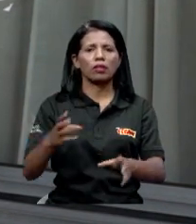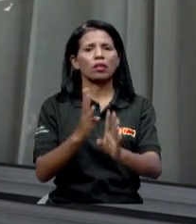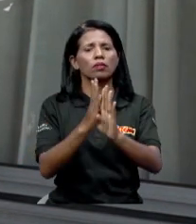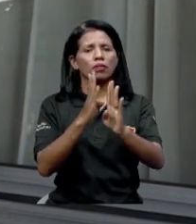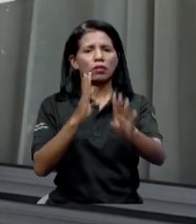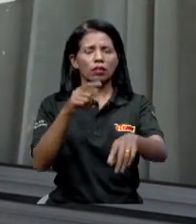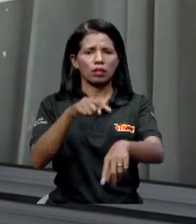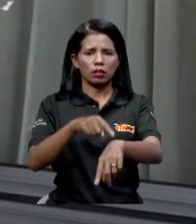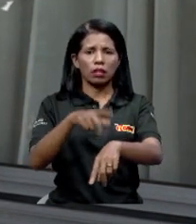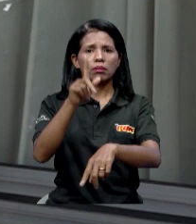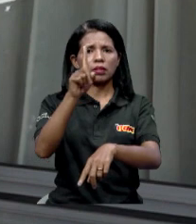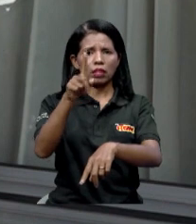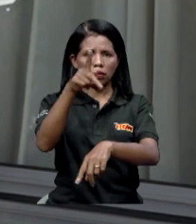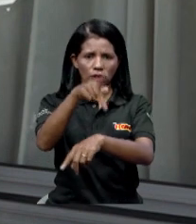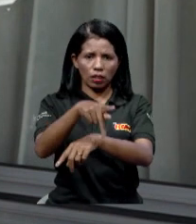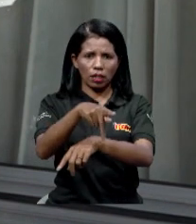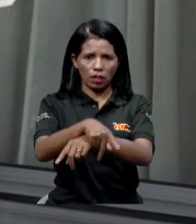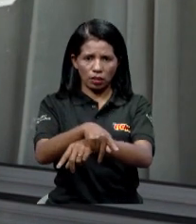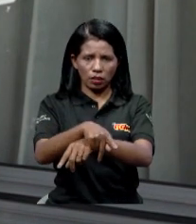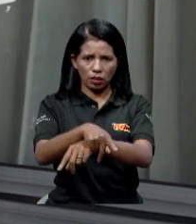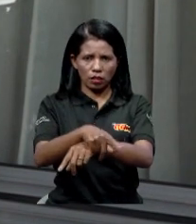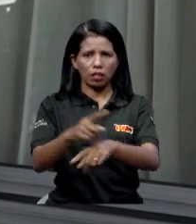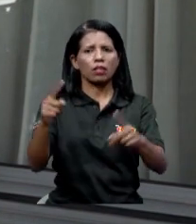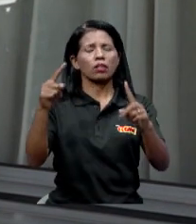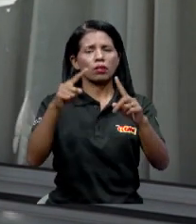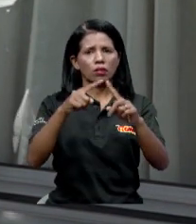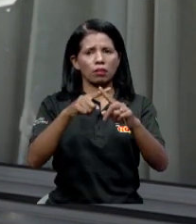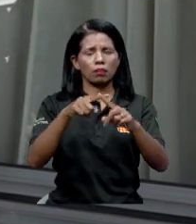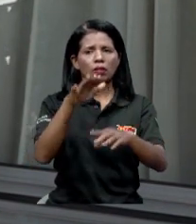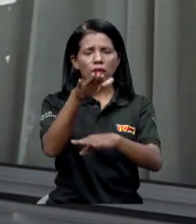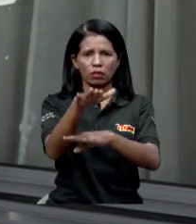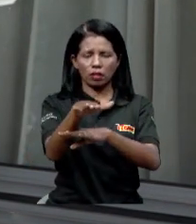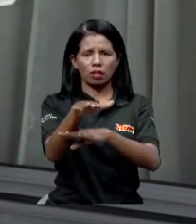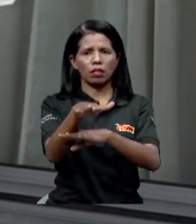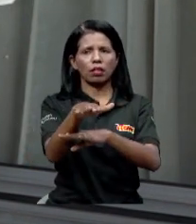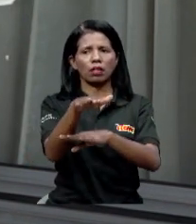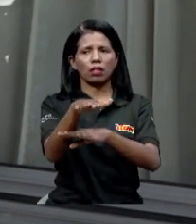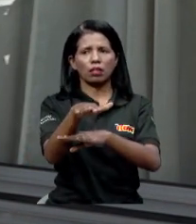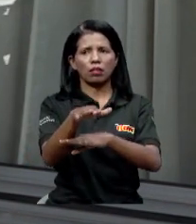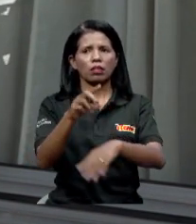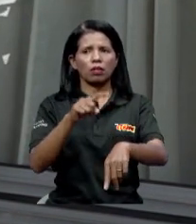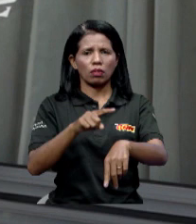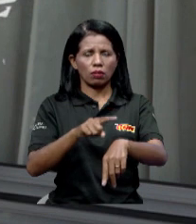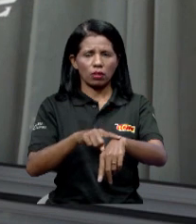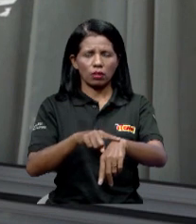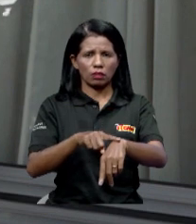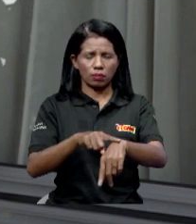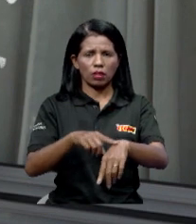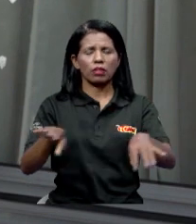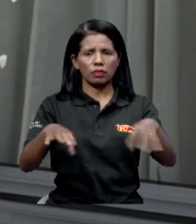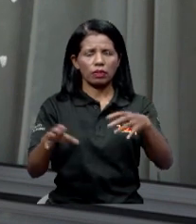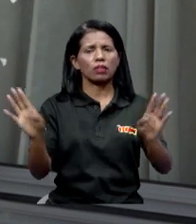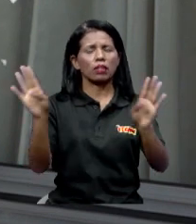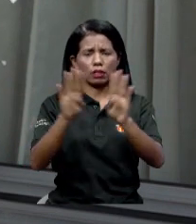cuida kalambot to fali lorai kuen hira horas pa serviço nian taka Hau hore